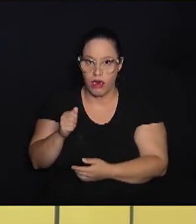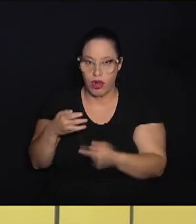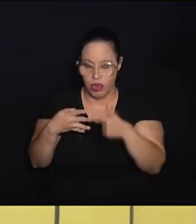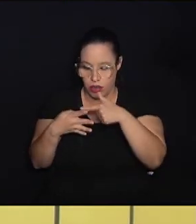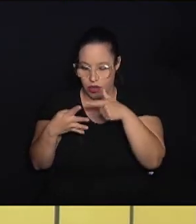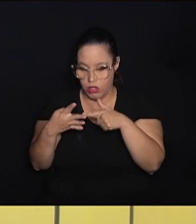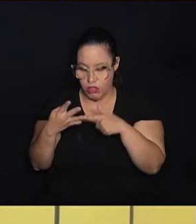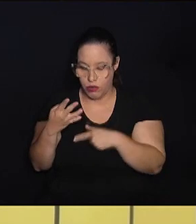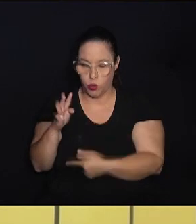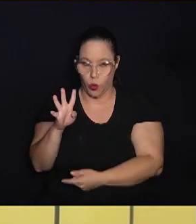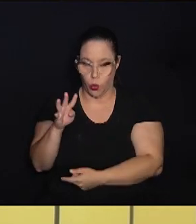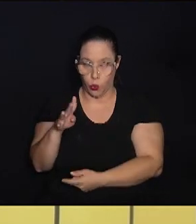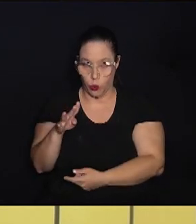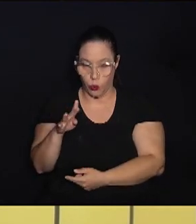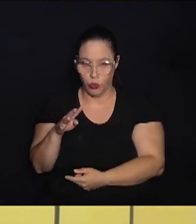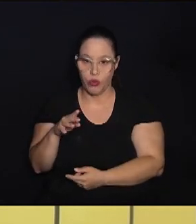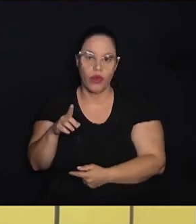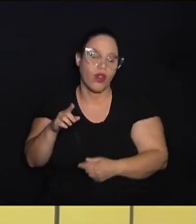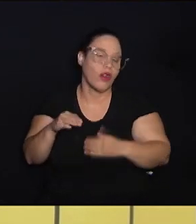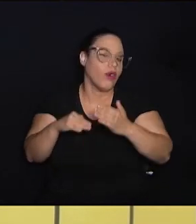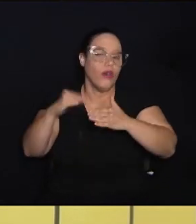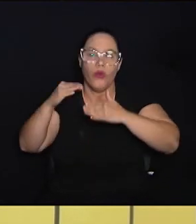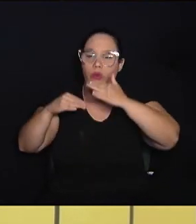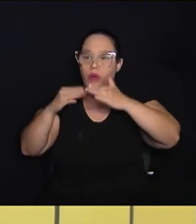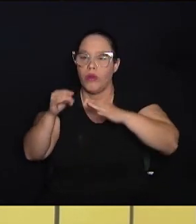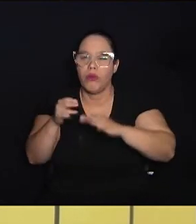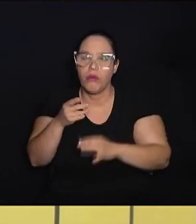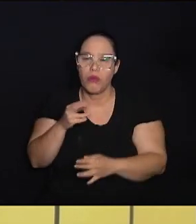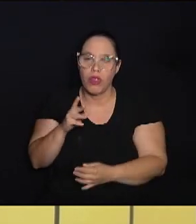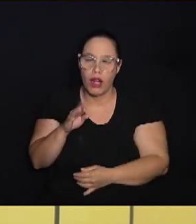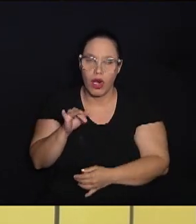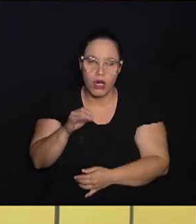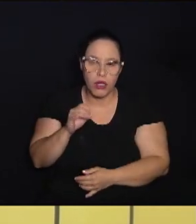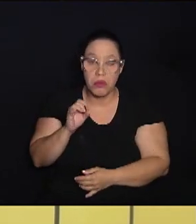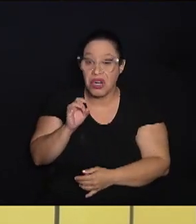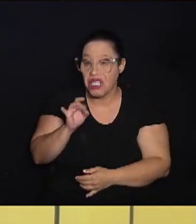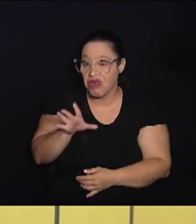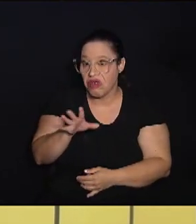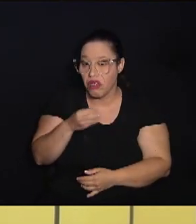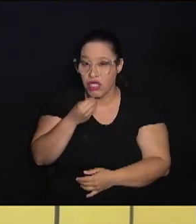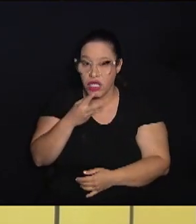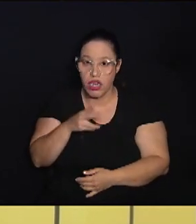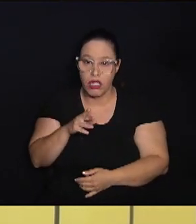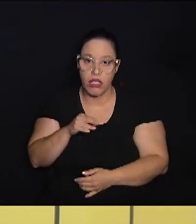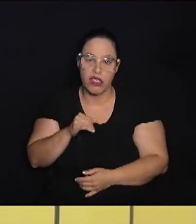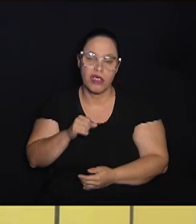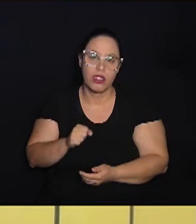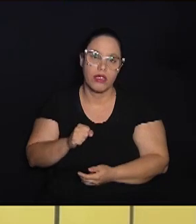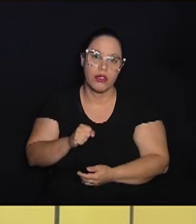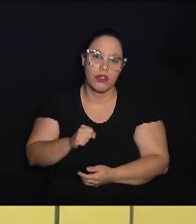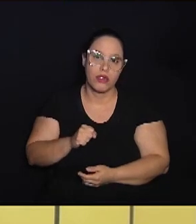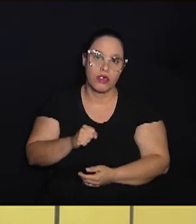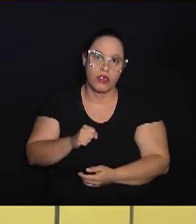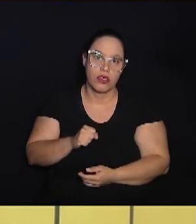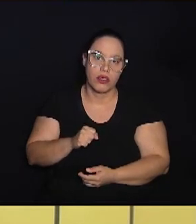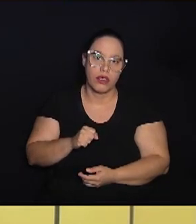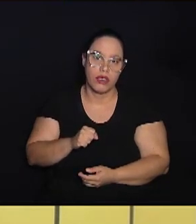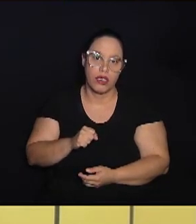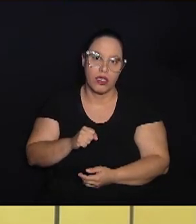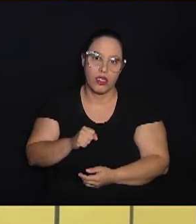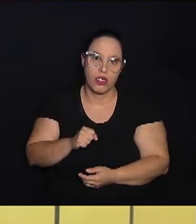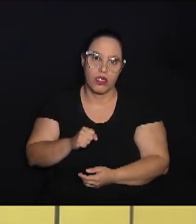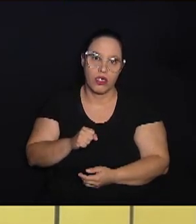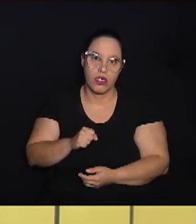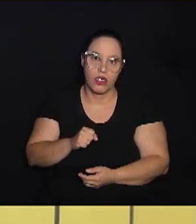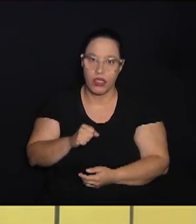Por mais que eles foram evoluindo é um traço mais simples né eu tinha um amigo que ele fazia uma tira sensacional que chamava pulgatório de